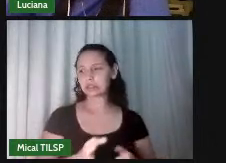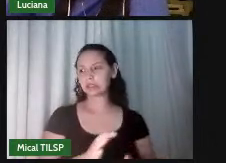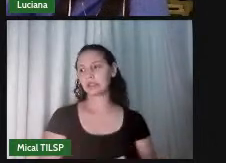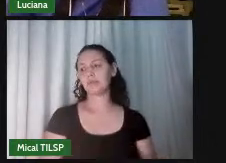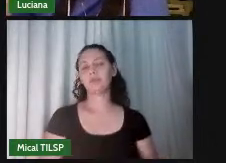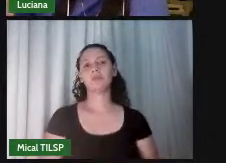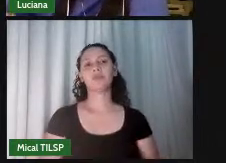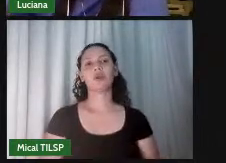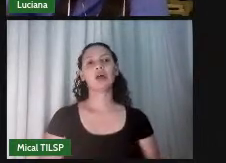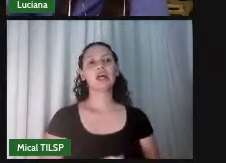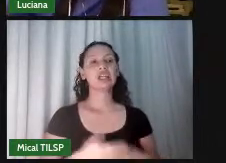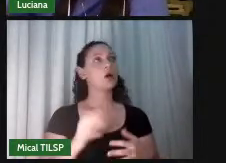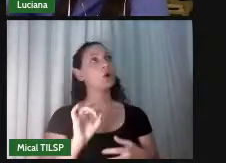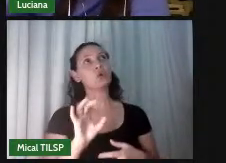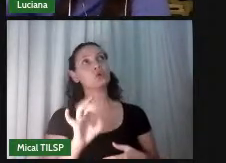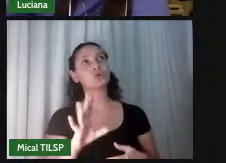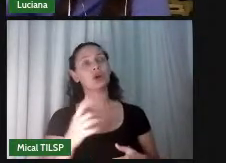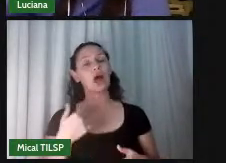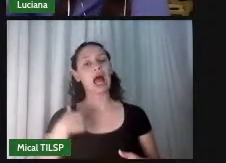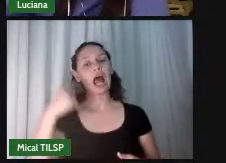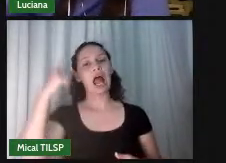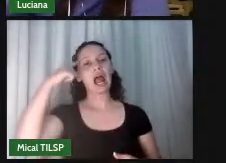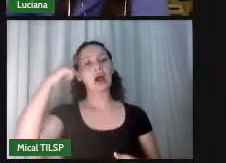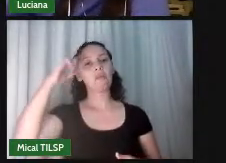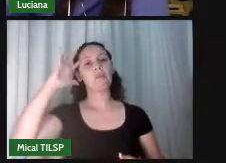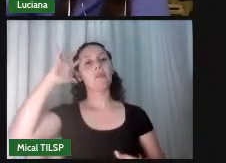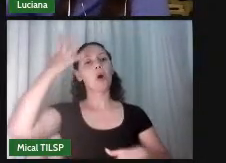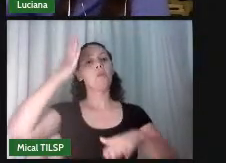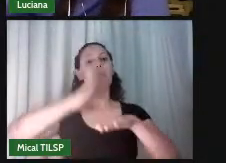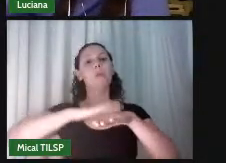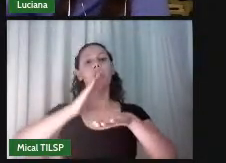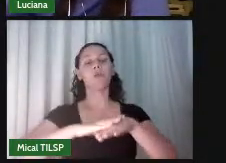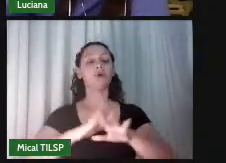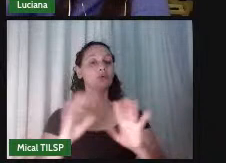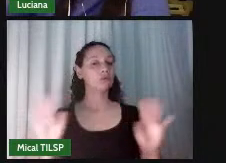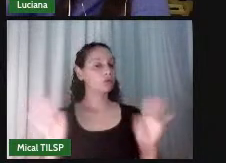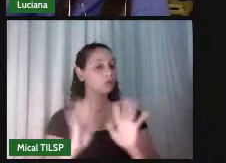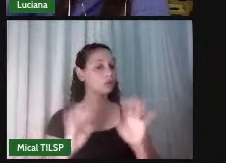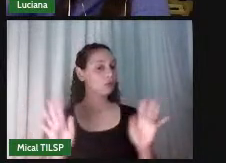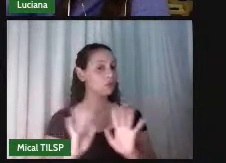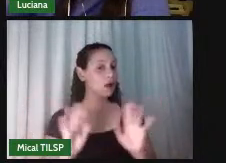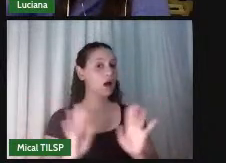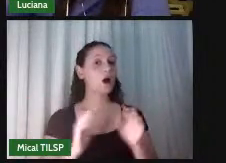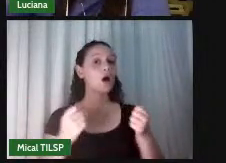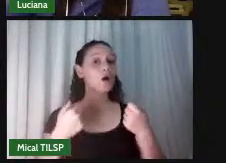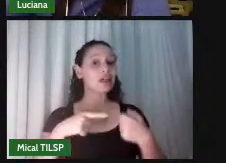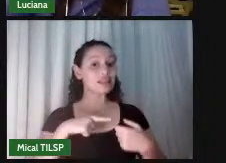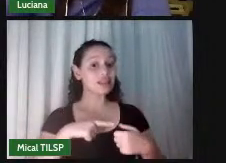ah, eu vou fazer tal coisa porque eu acho que é assim. Né, a gente tem esses códigos para nos guiar.